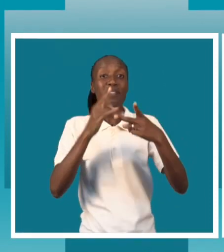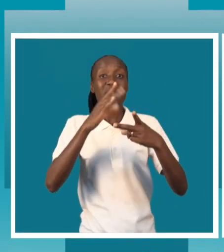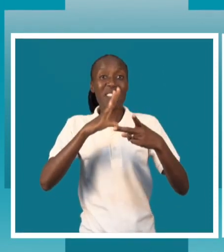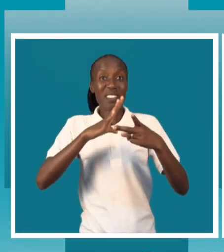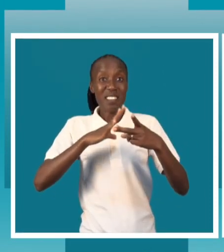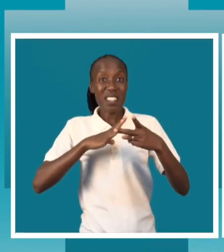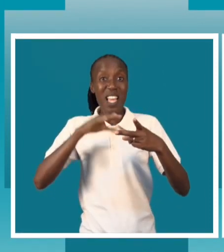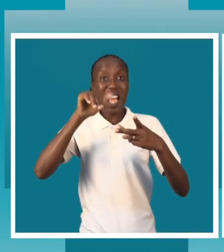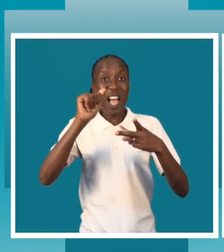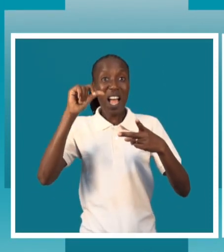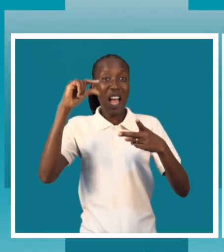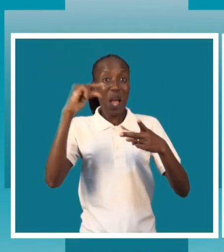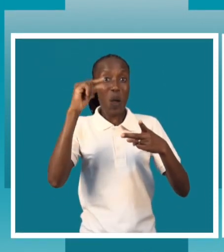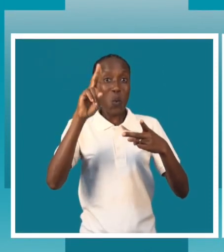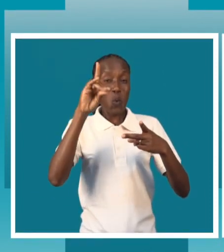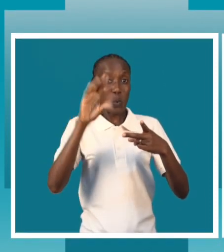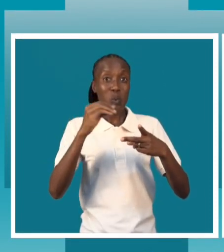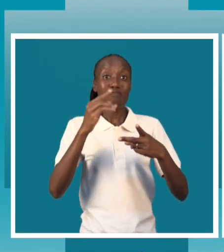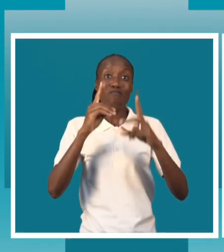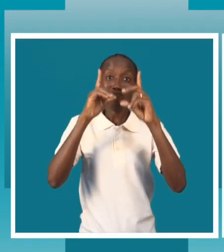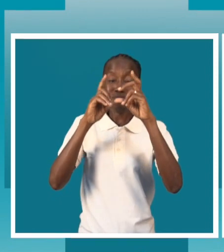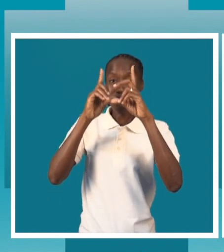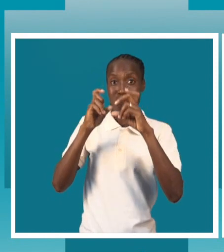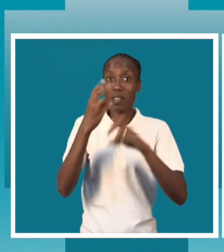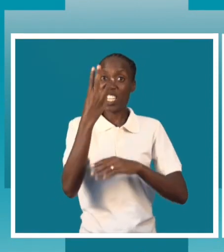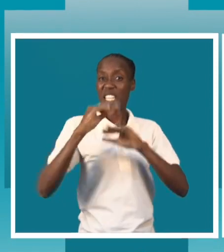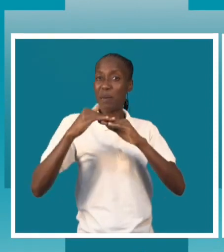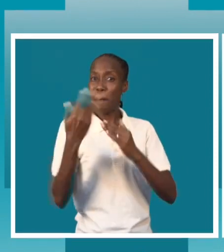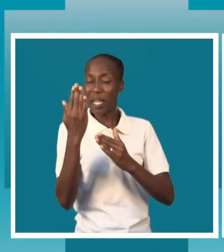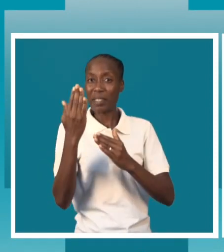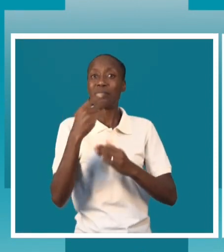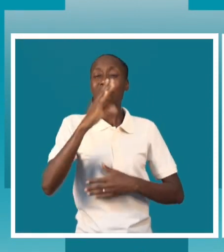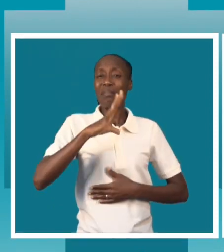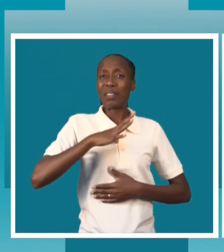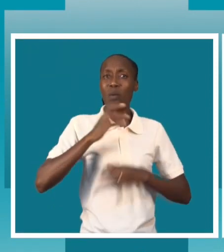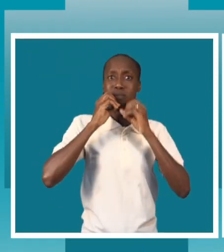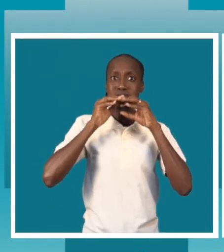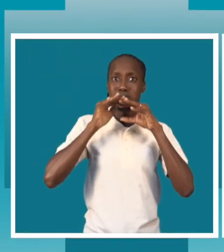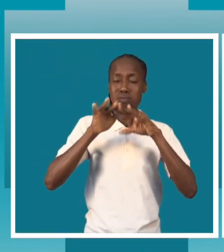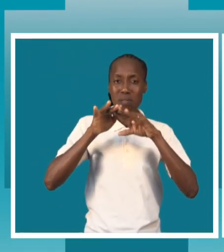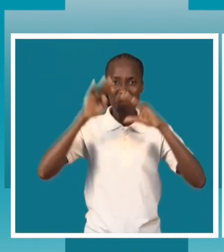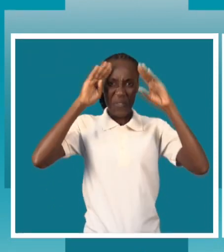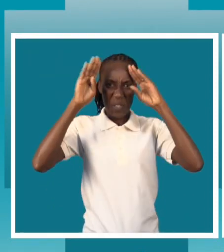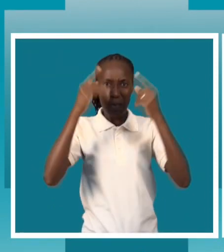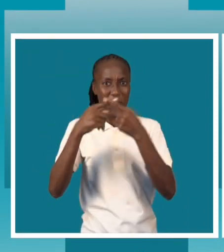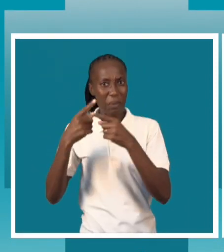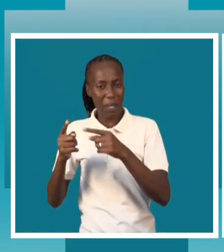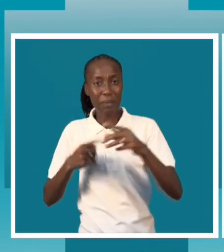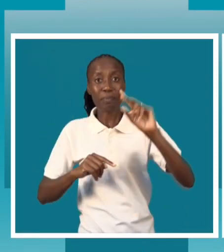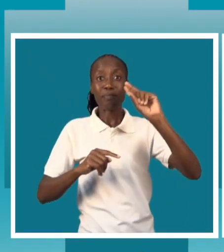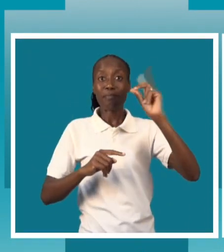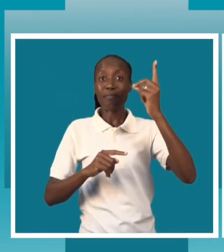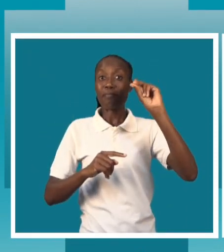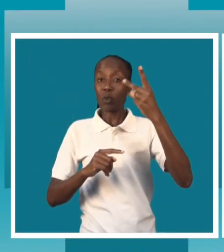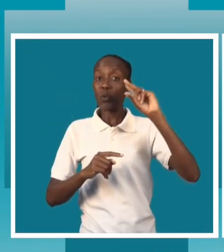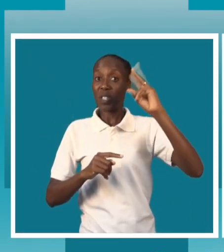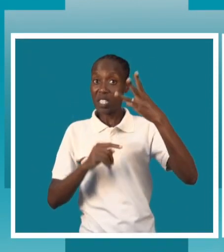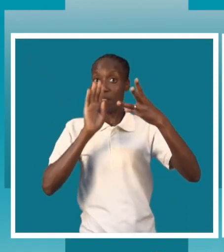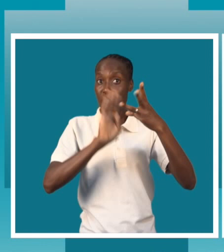O segundo nível é chamado de agudo. A pessoa tira três selfies, ou mais, e publica parte delas nas redes sociais.